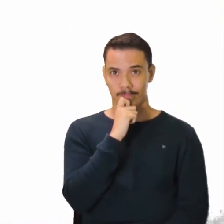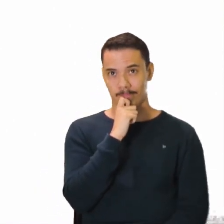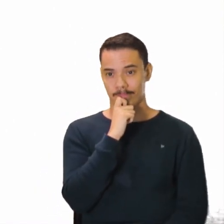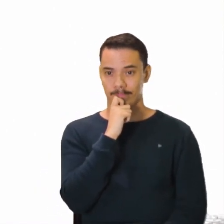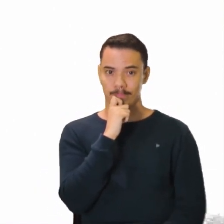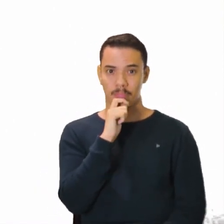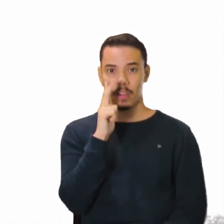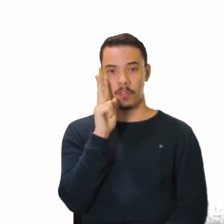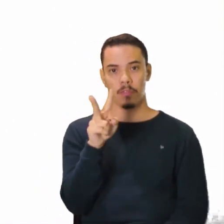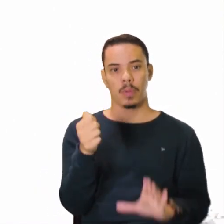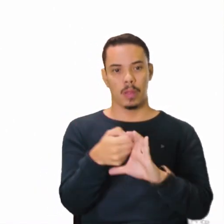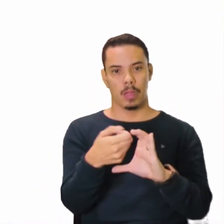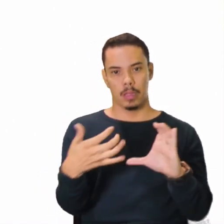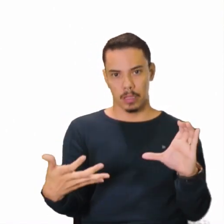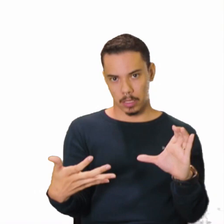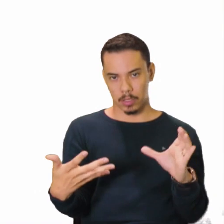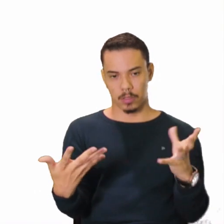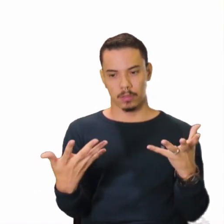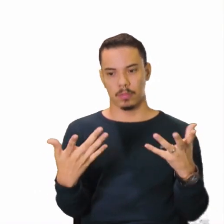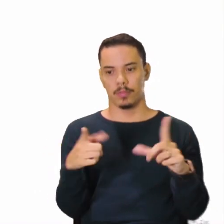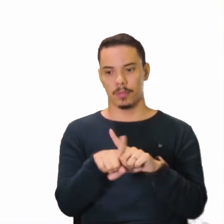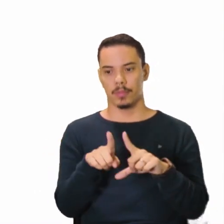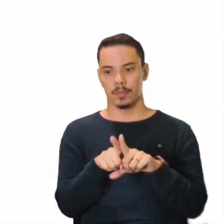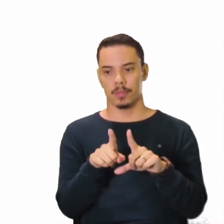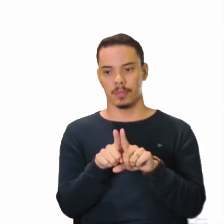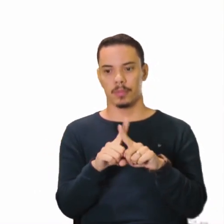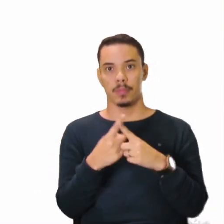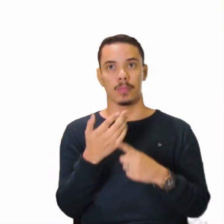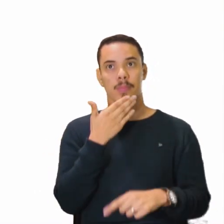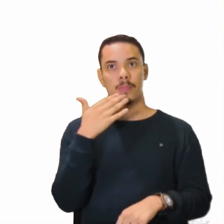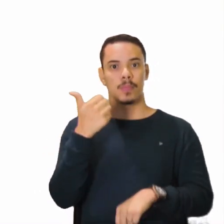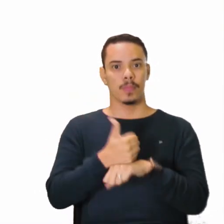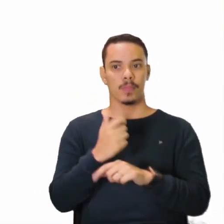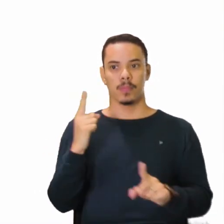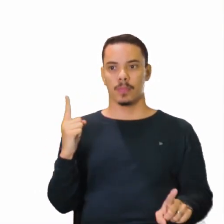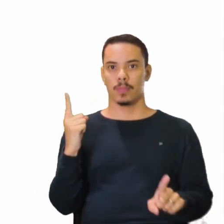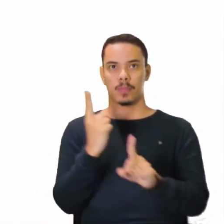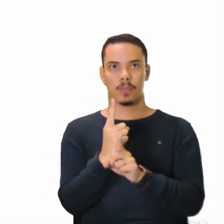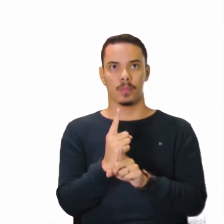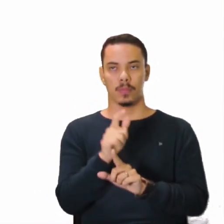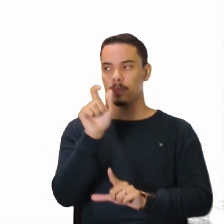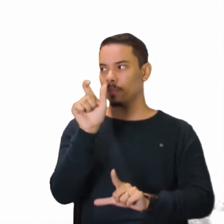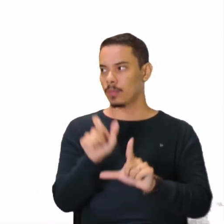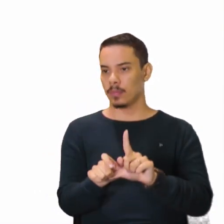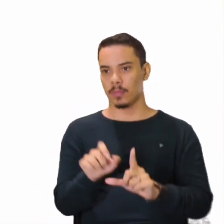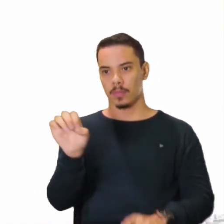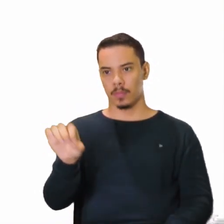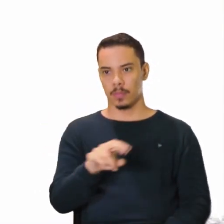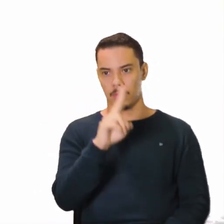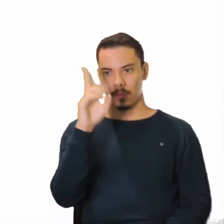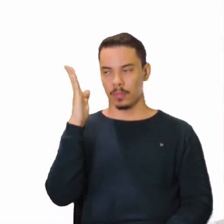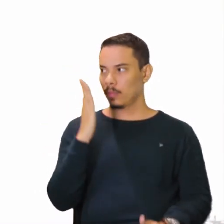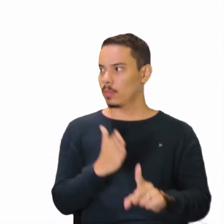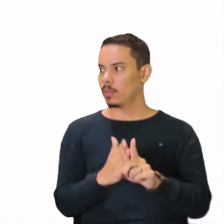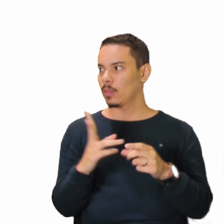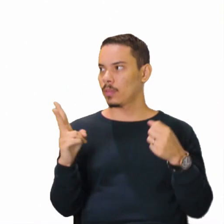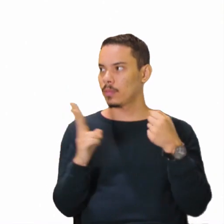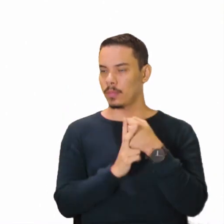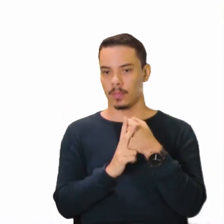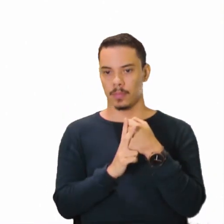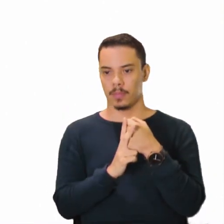pela característica. Será? Né? Não seria melhor ele encontrar um estado. sujeito? Ou será direto no